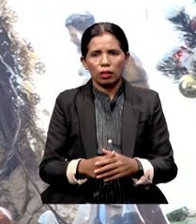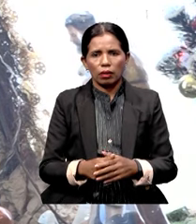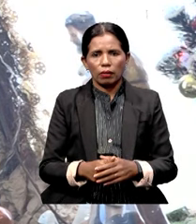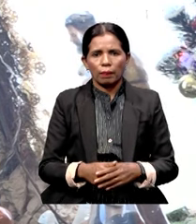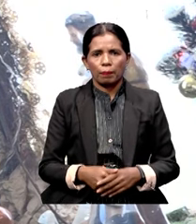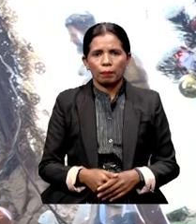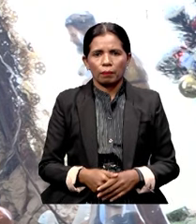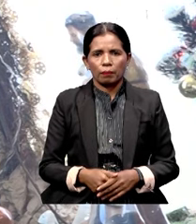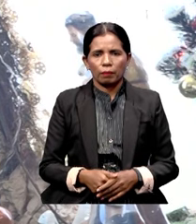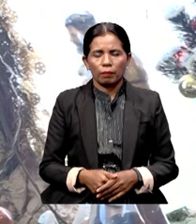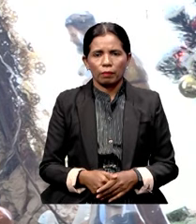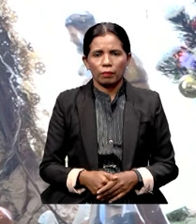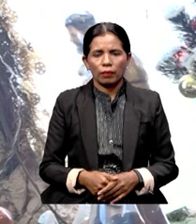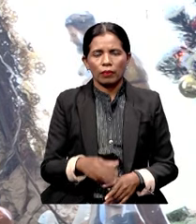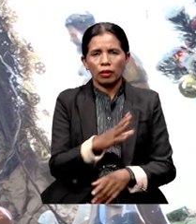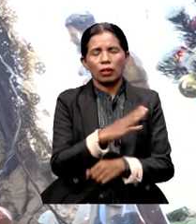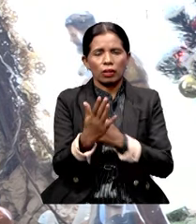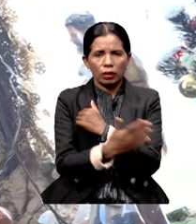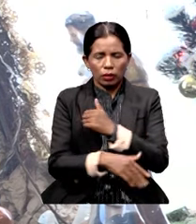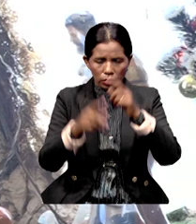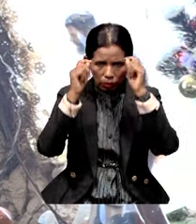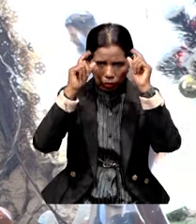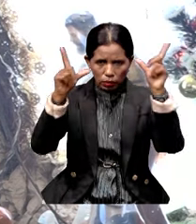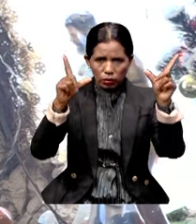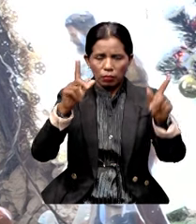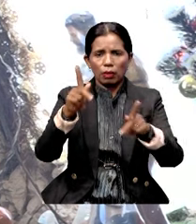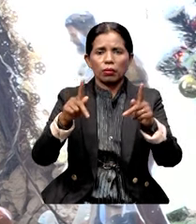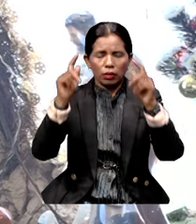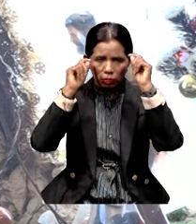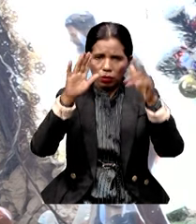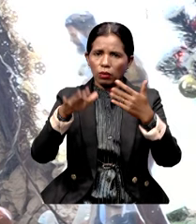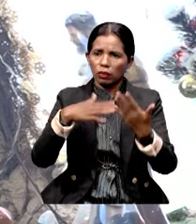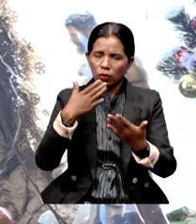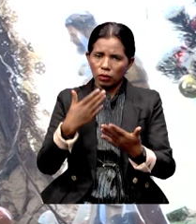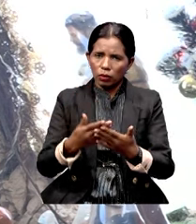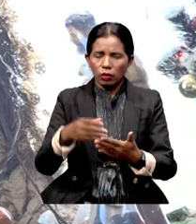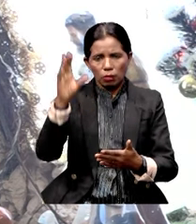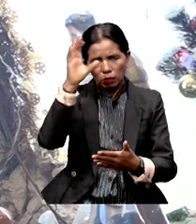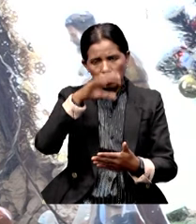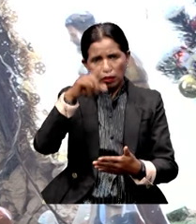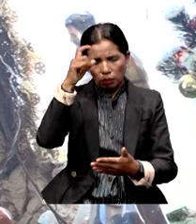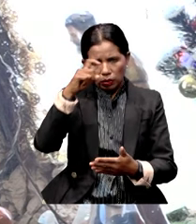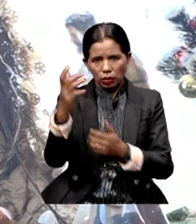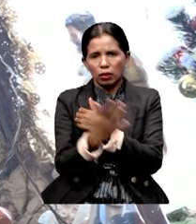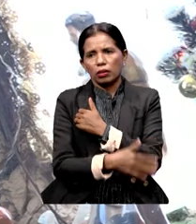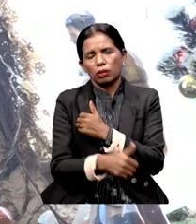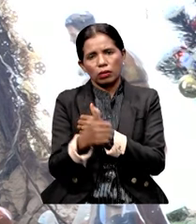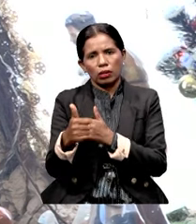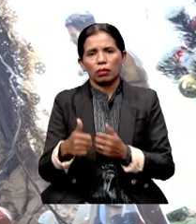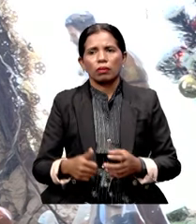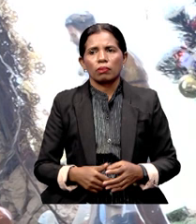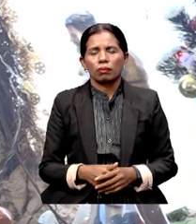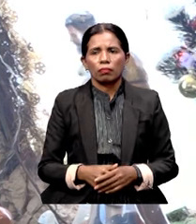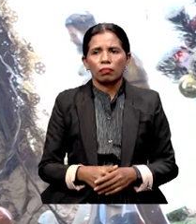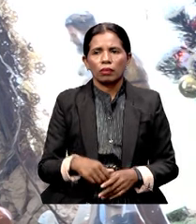Timor-Leste. No nemoj, ba Timor-Oan hut, nebe babuka matene e a raili-ur.